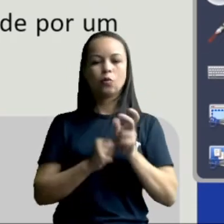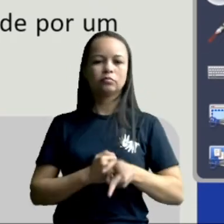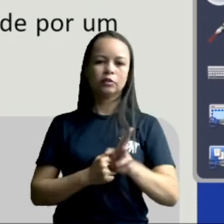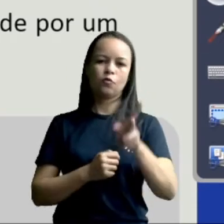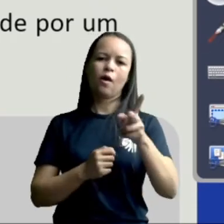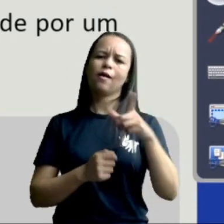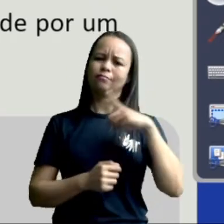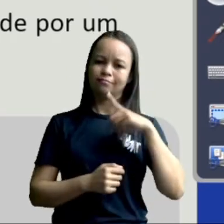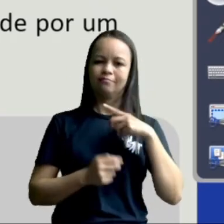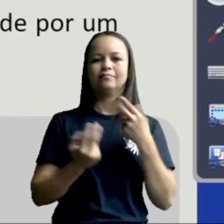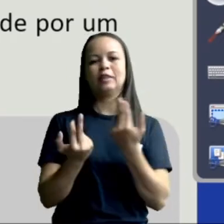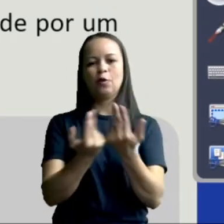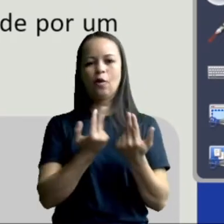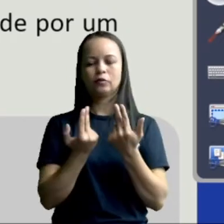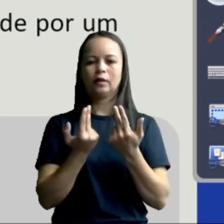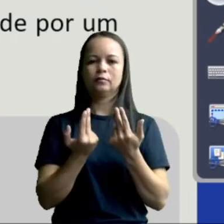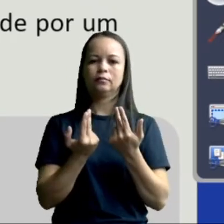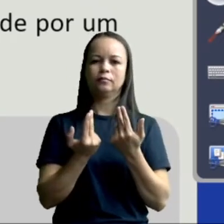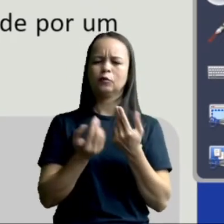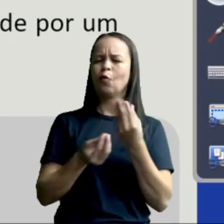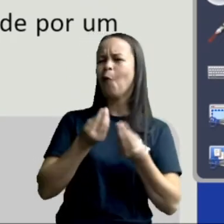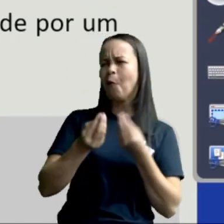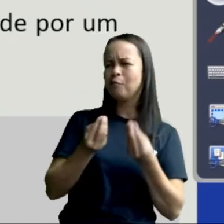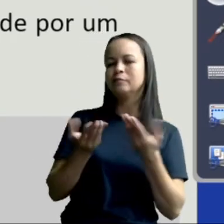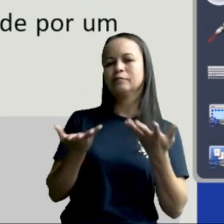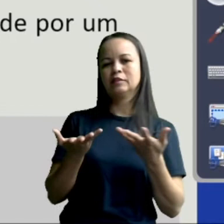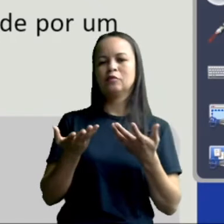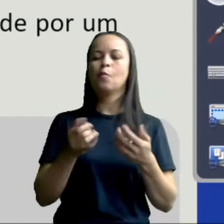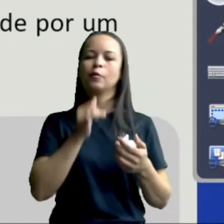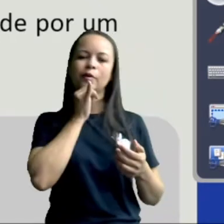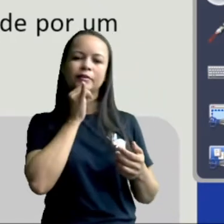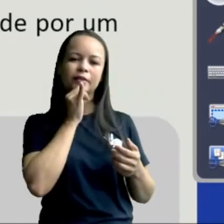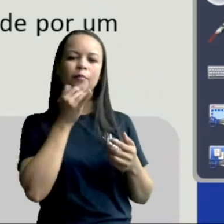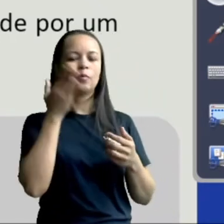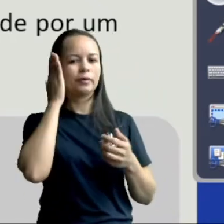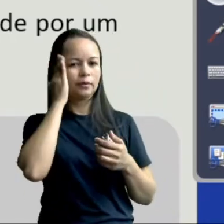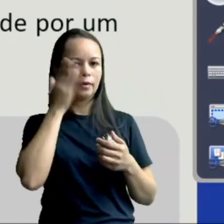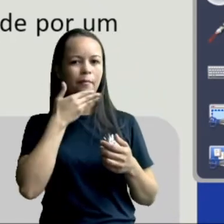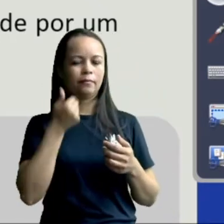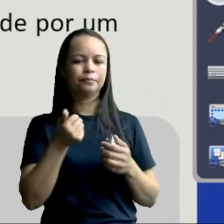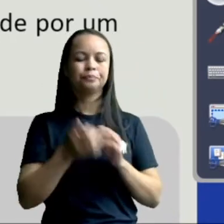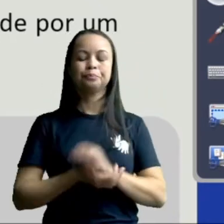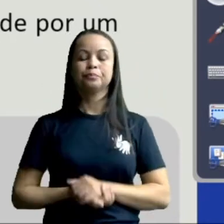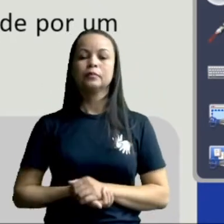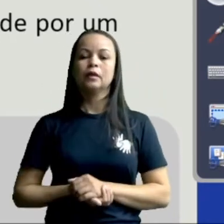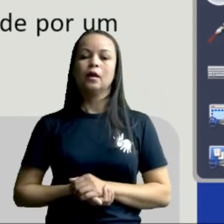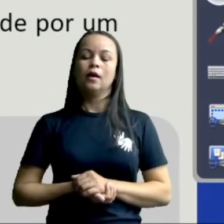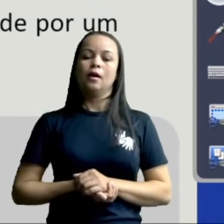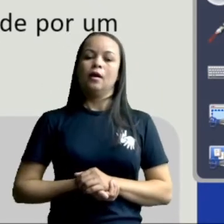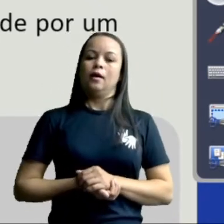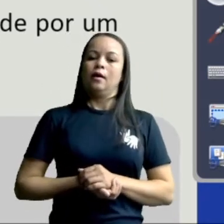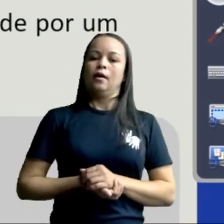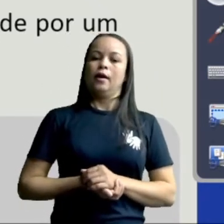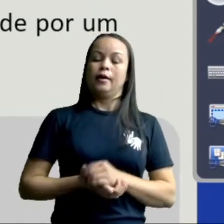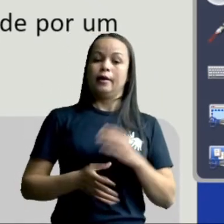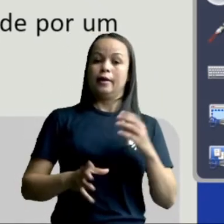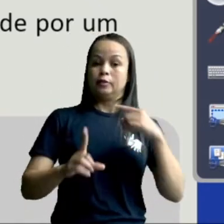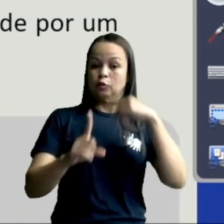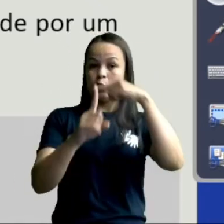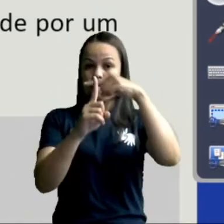igualdade, tá? Como assim? Então, vamos para o exemplo para ficar mais simples de entender. É somar ou